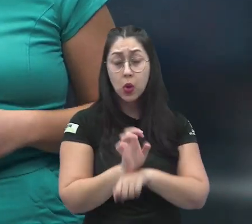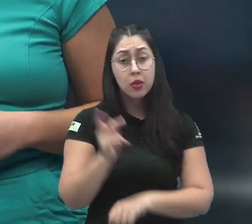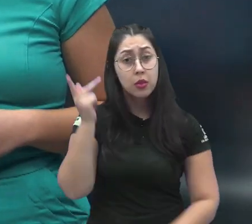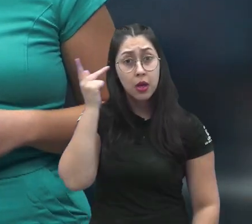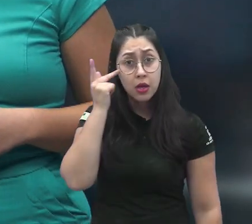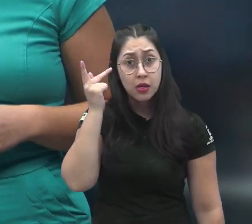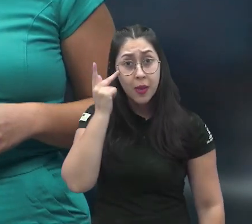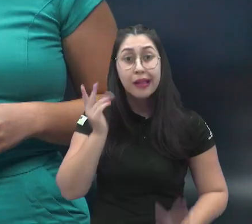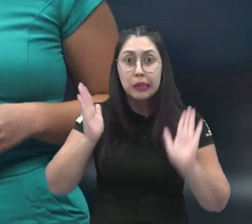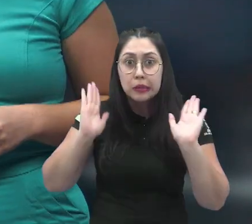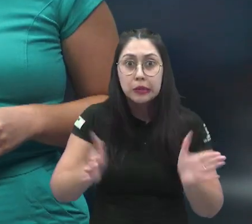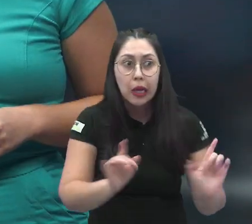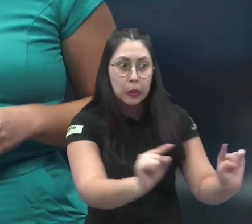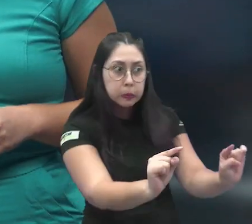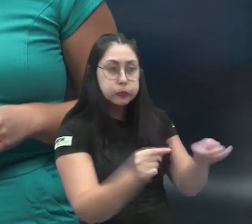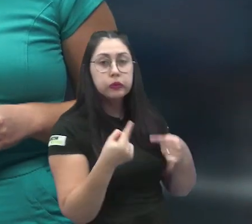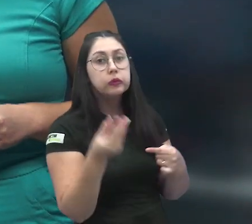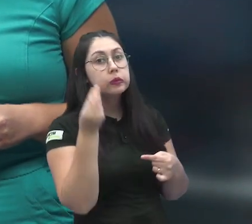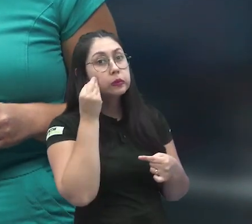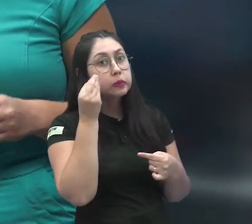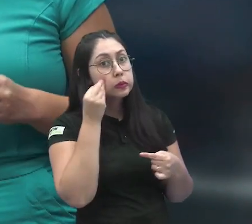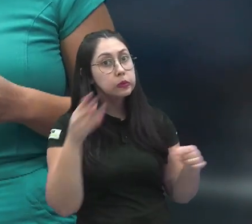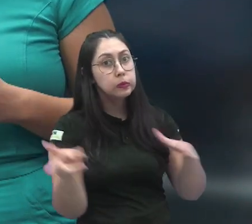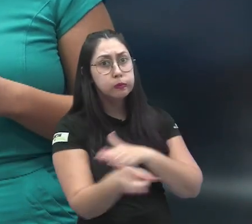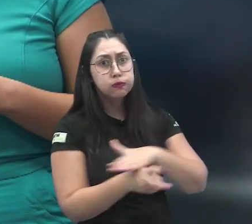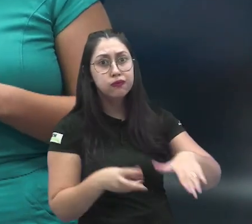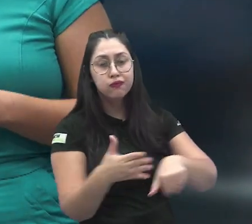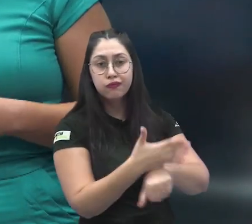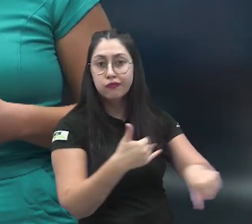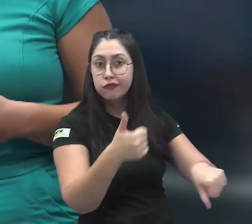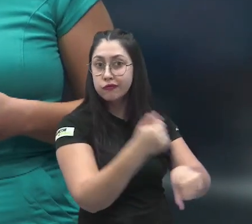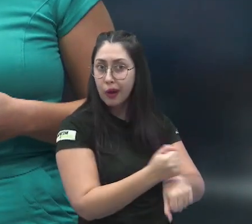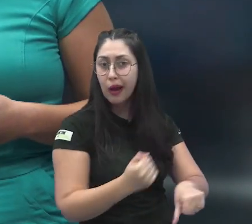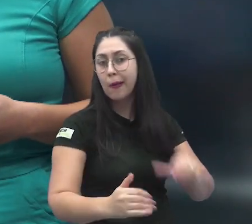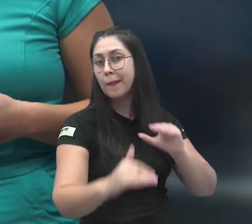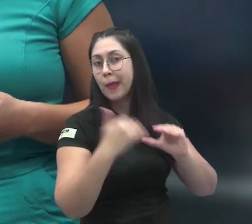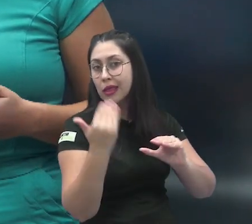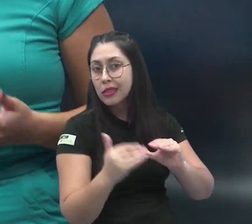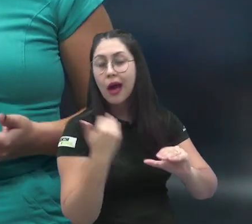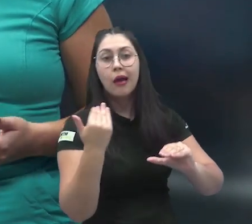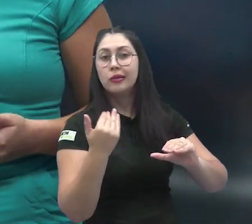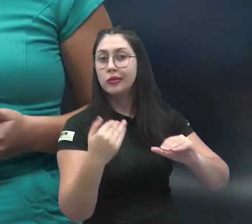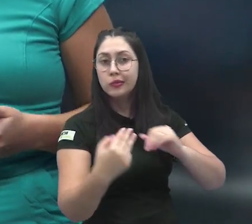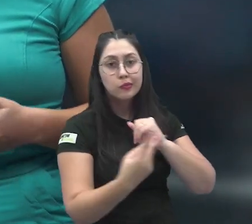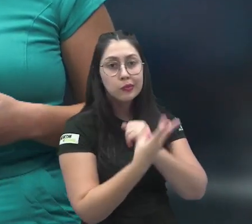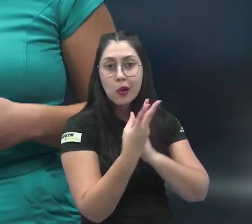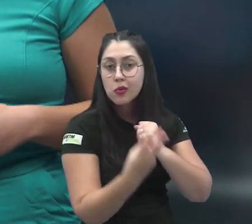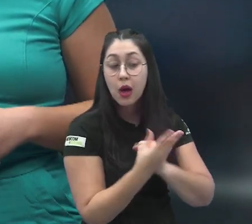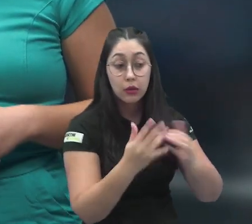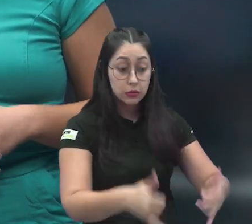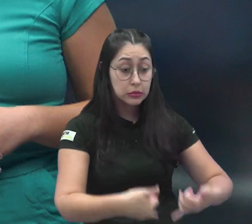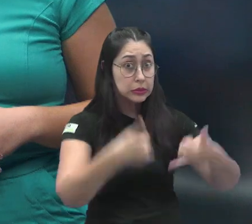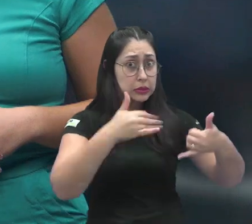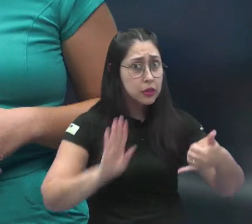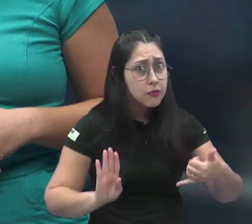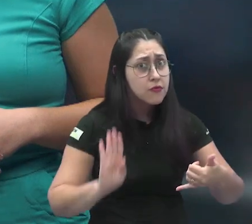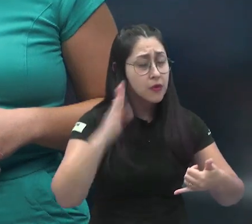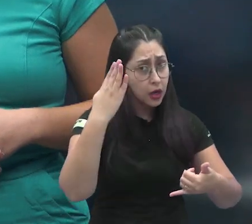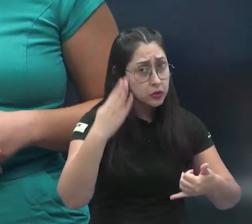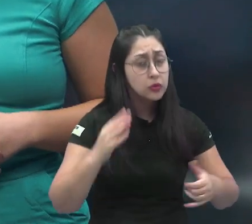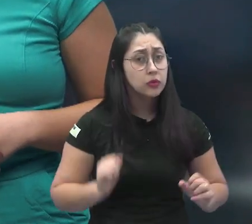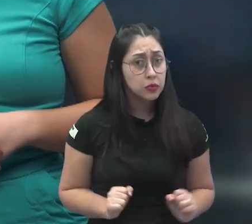estado de São Paulo já sofreram tentativas de golpes virtuais por meio de mensagens, e-mails ou